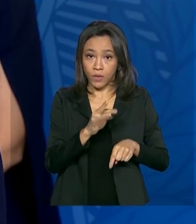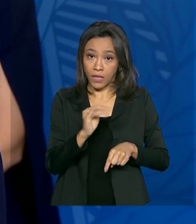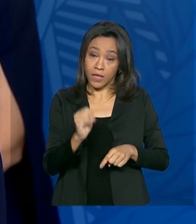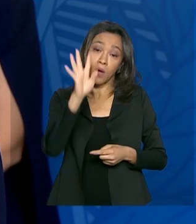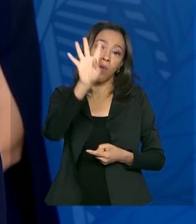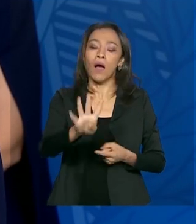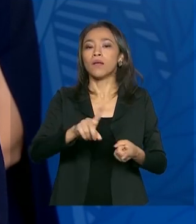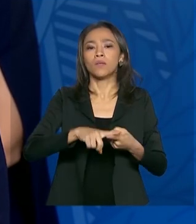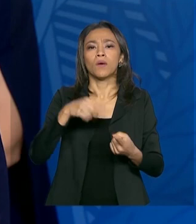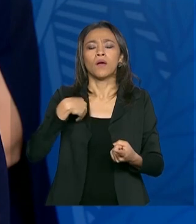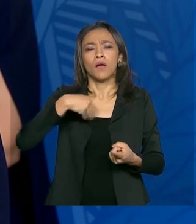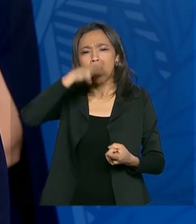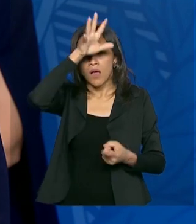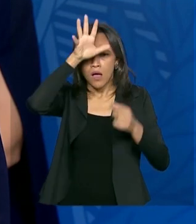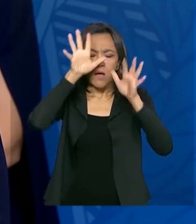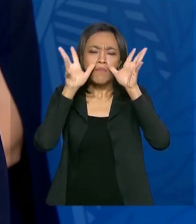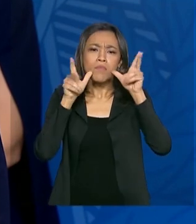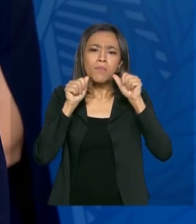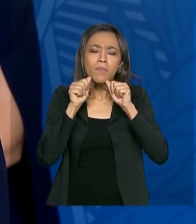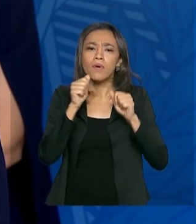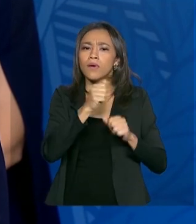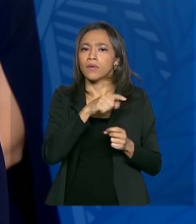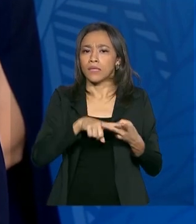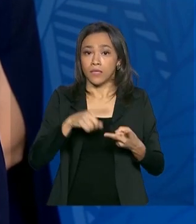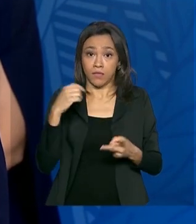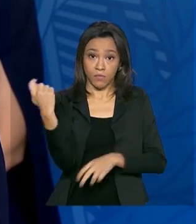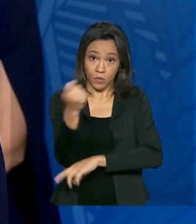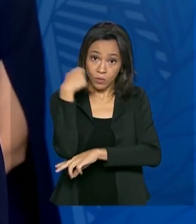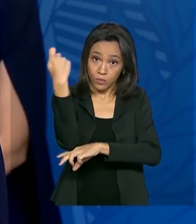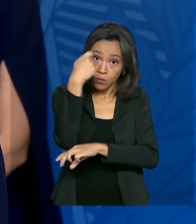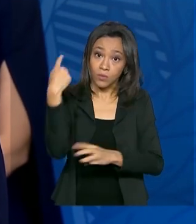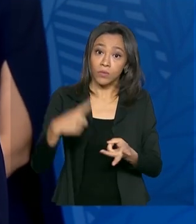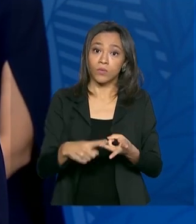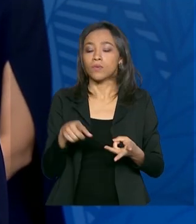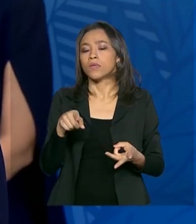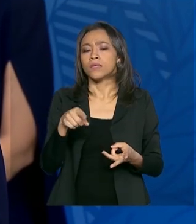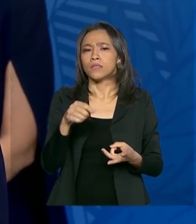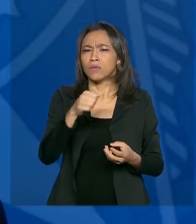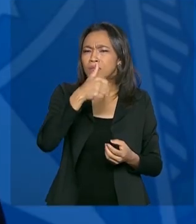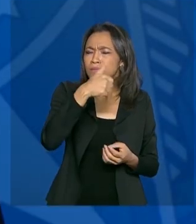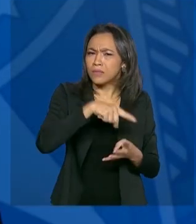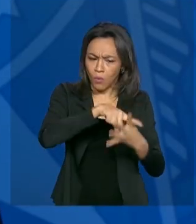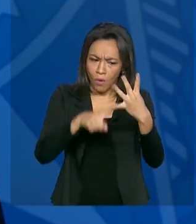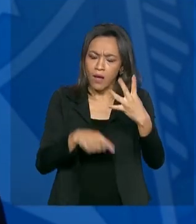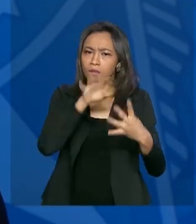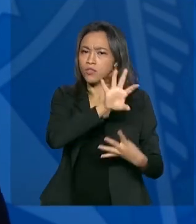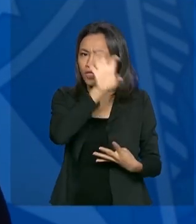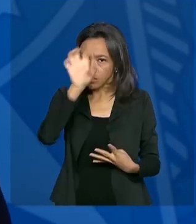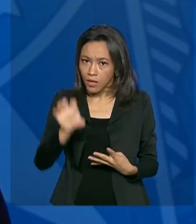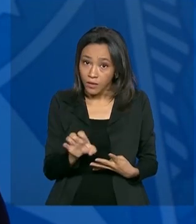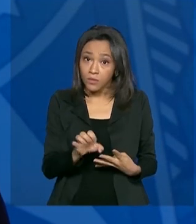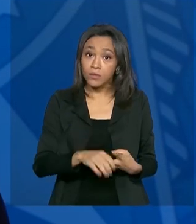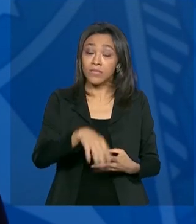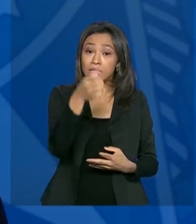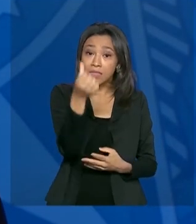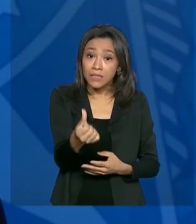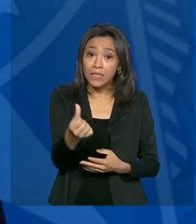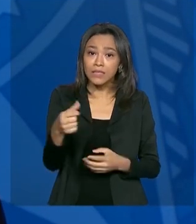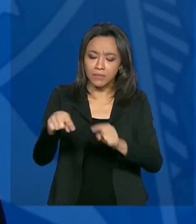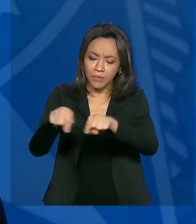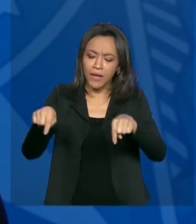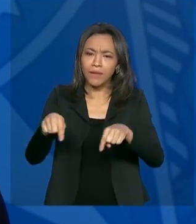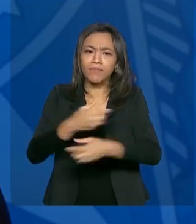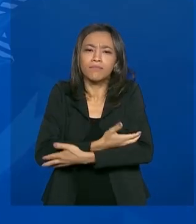Janeiro, Amapá, Tocantins e Mato Grosso do Sul. São 110 leitos de UTI adulto e 6 de UTI